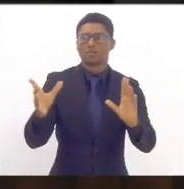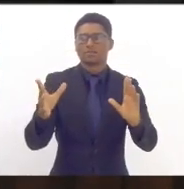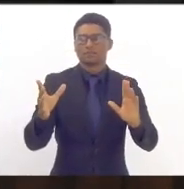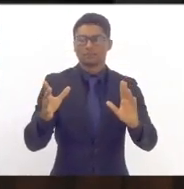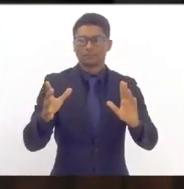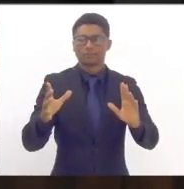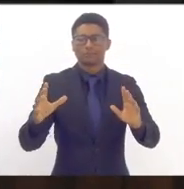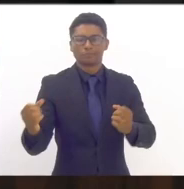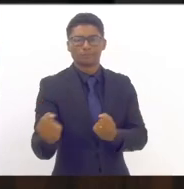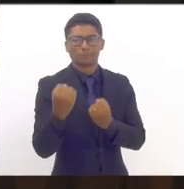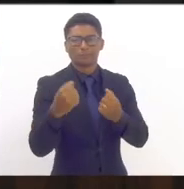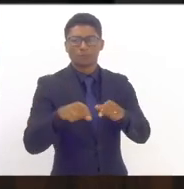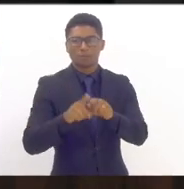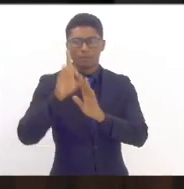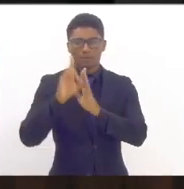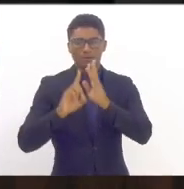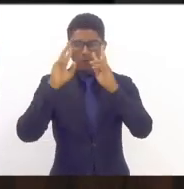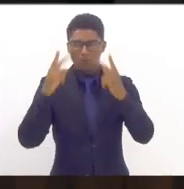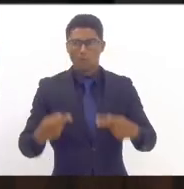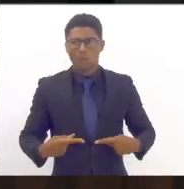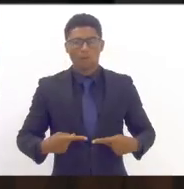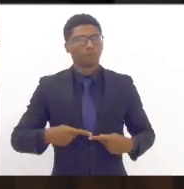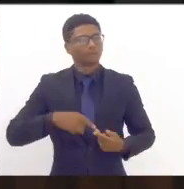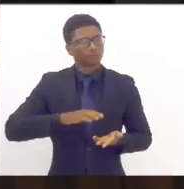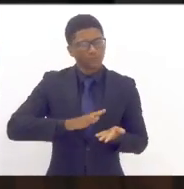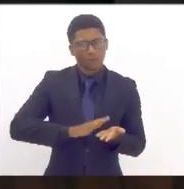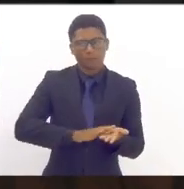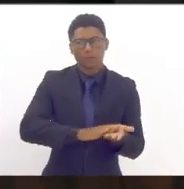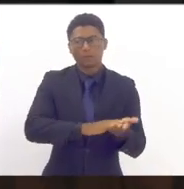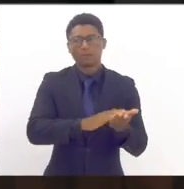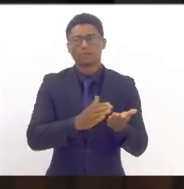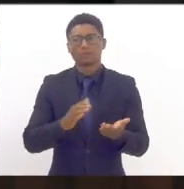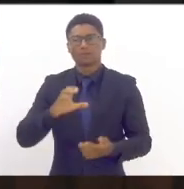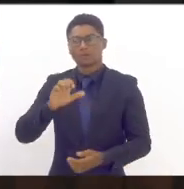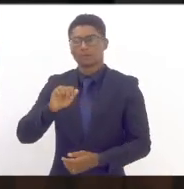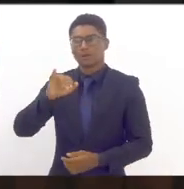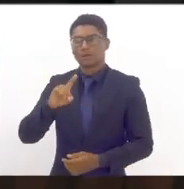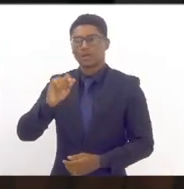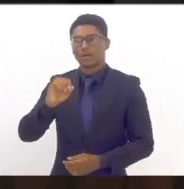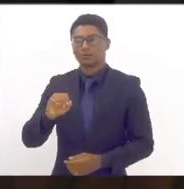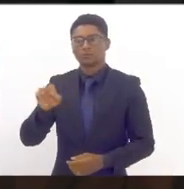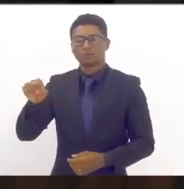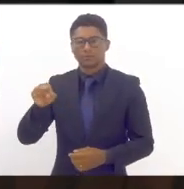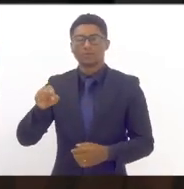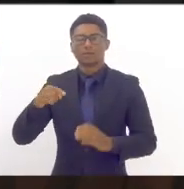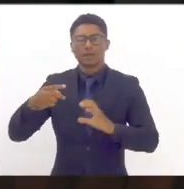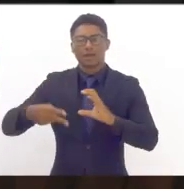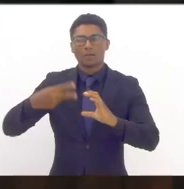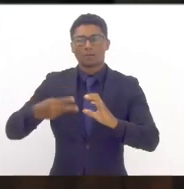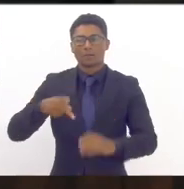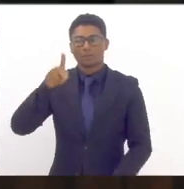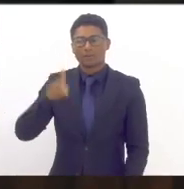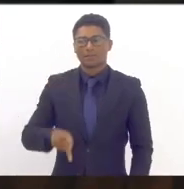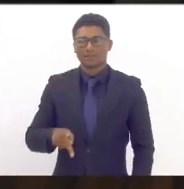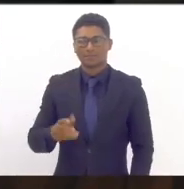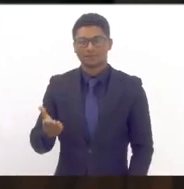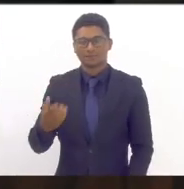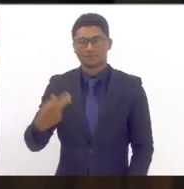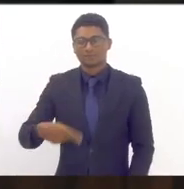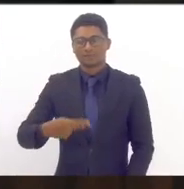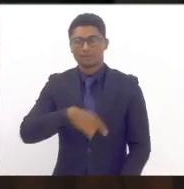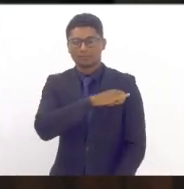e dos direitos humanos. Meus sinceros parabéns, Carlos Caiado, presidente da Câmara Municipal do Rio de